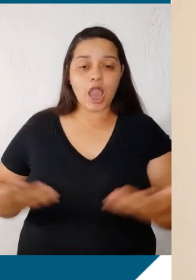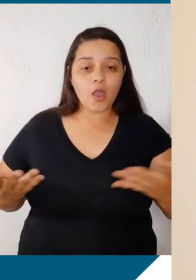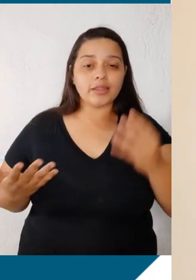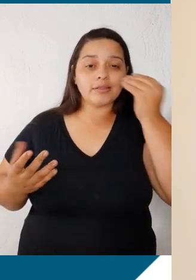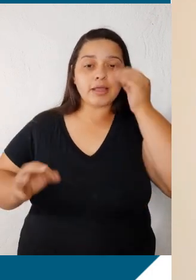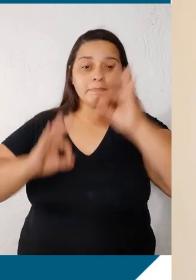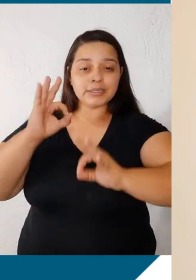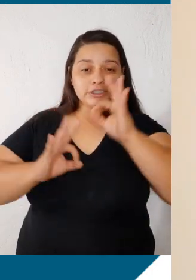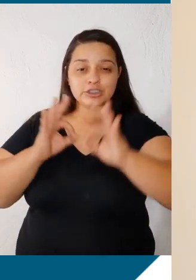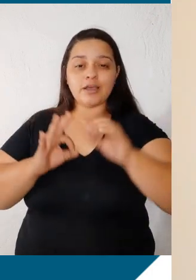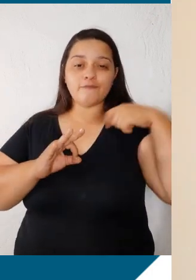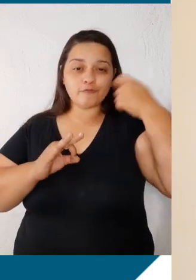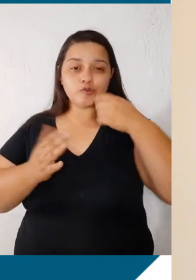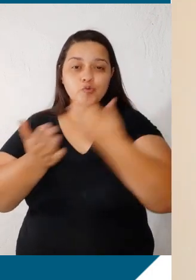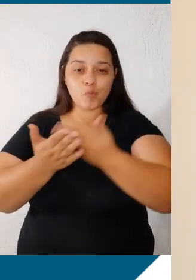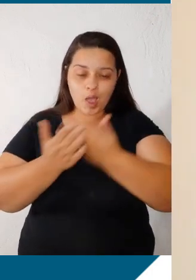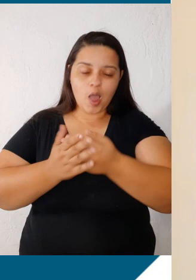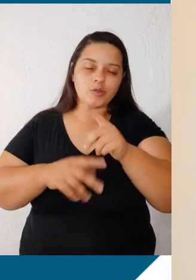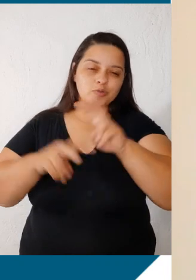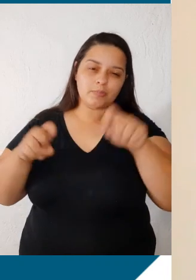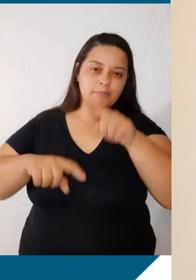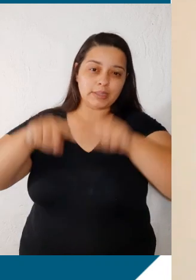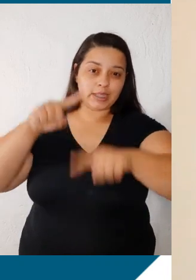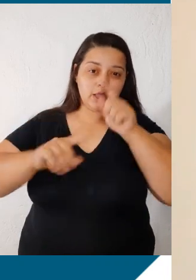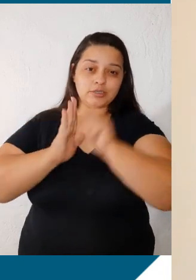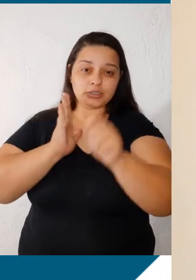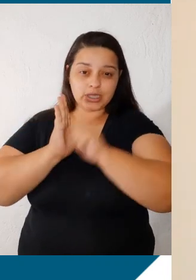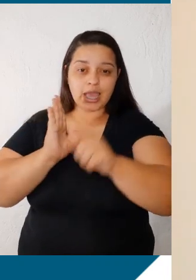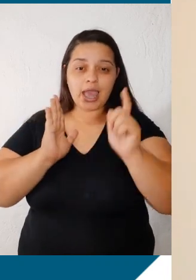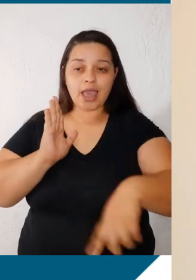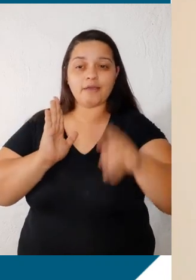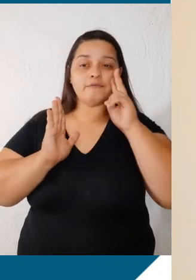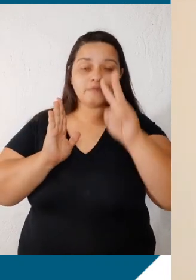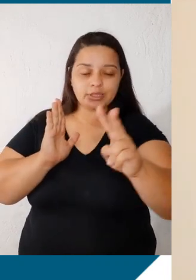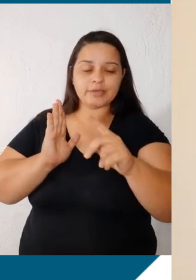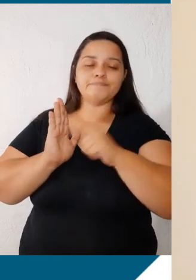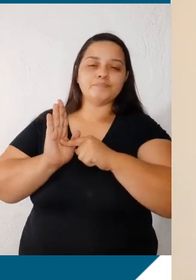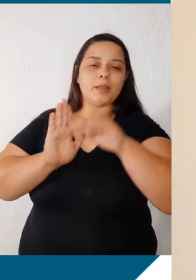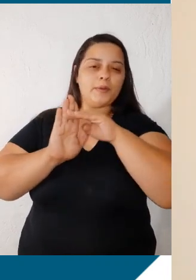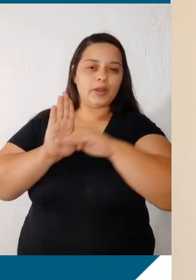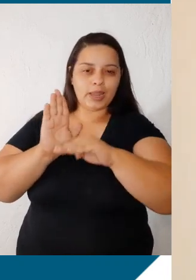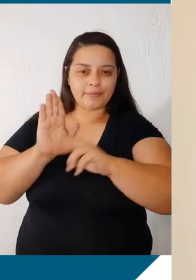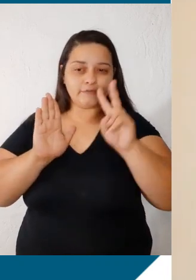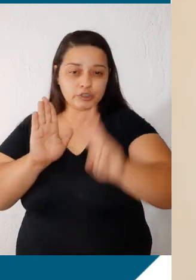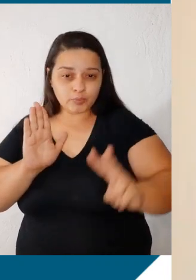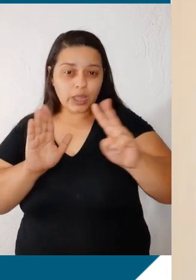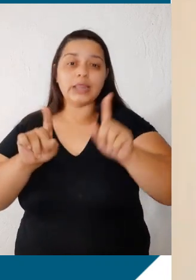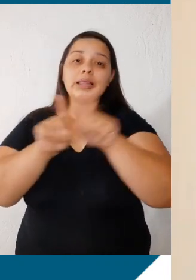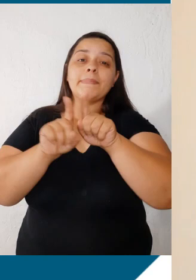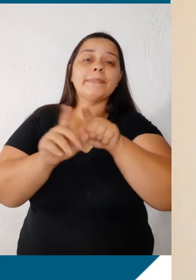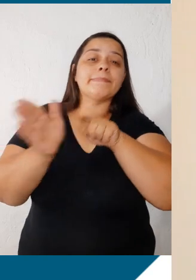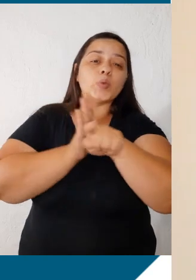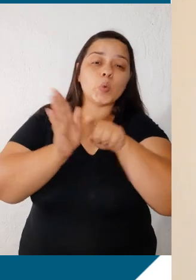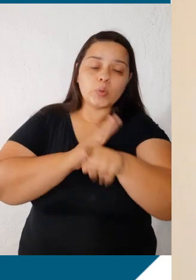Para planejar as videoaulas e o nosso material escrito, nós levamos em consideração os programas dos vestibulares e também as